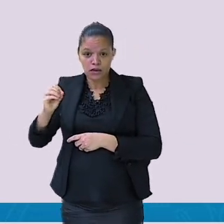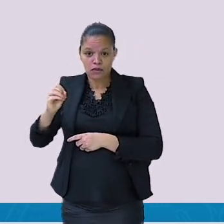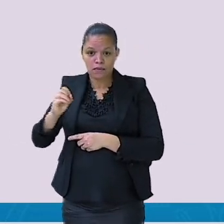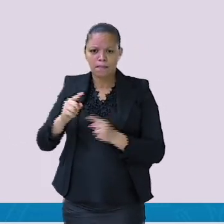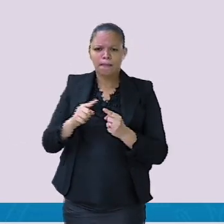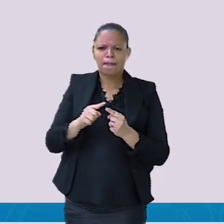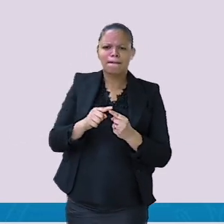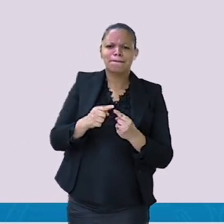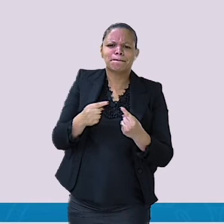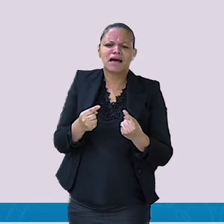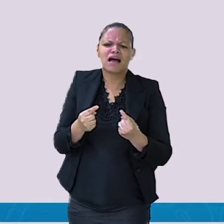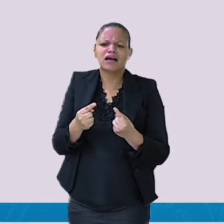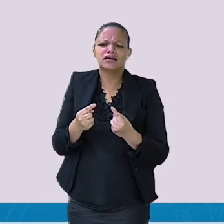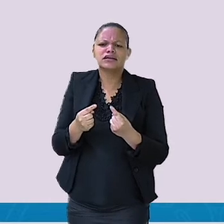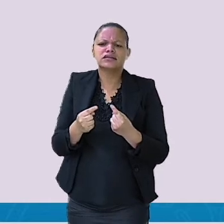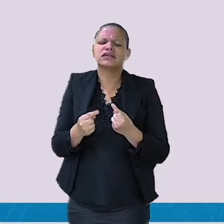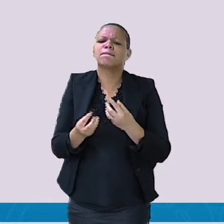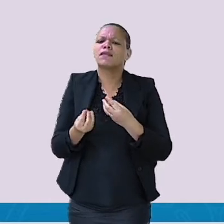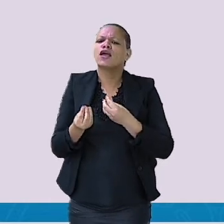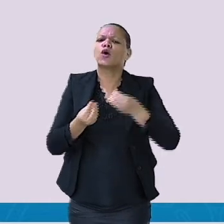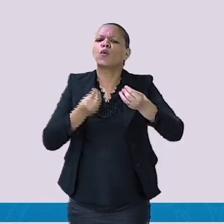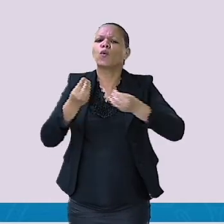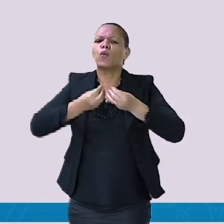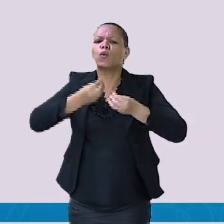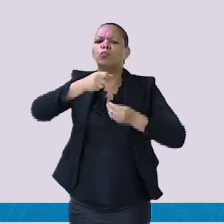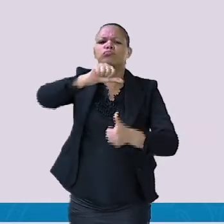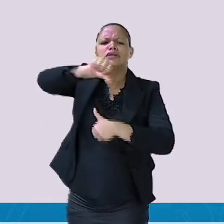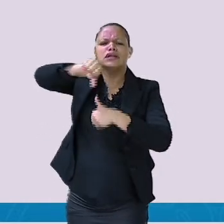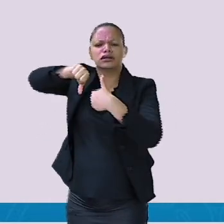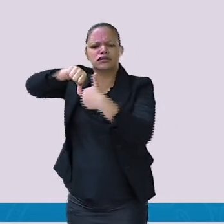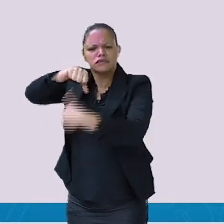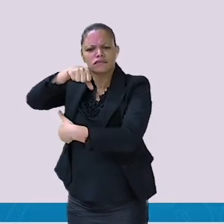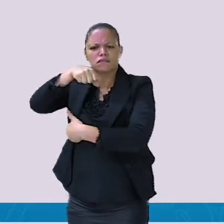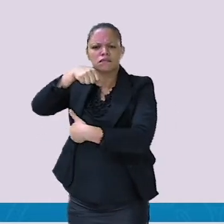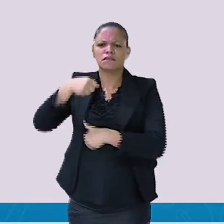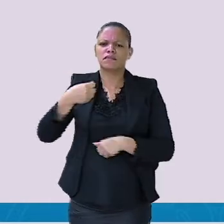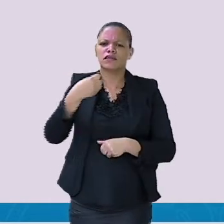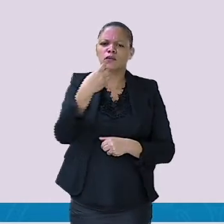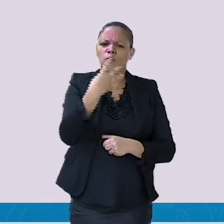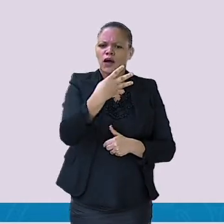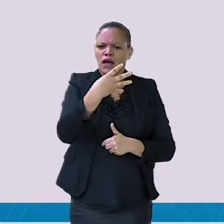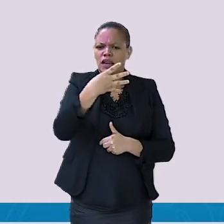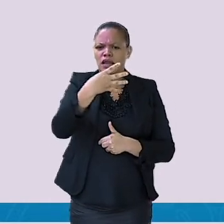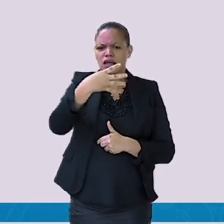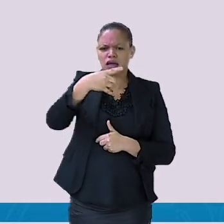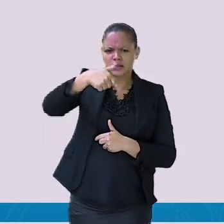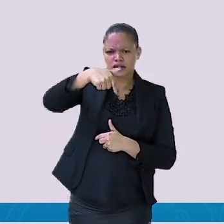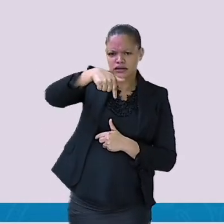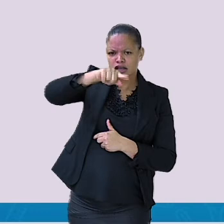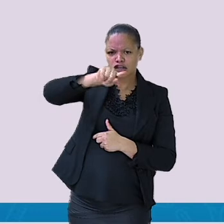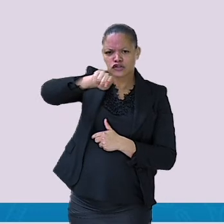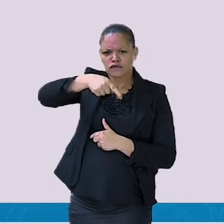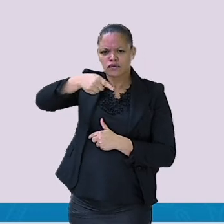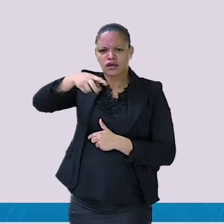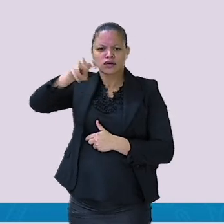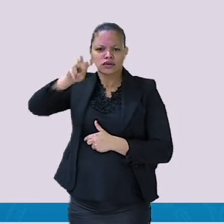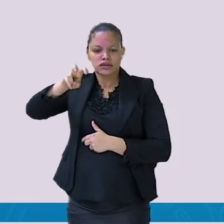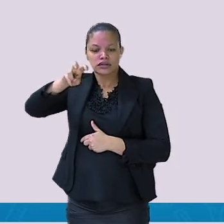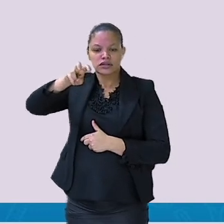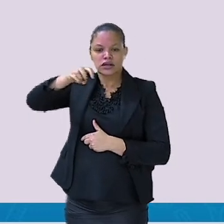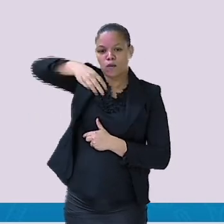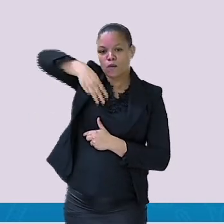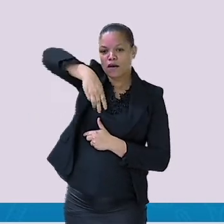o contrário, ao invés de multiplicar, eu vou fazer o quê? Eu vou dividir. E assim